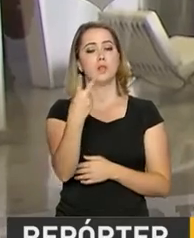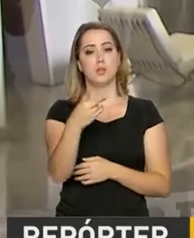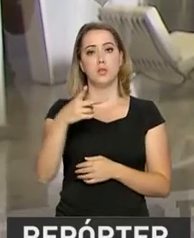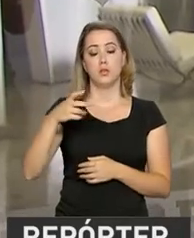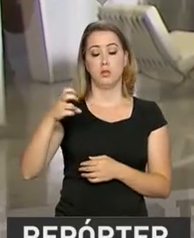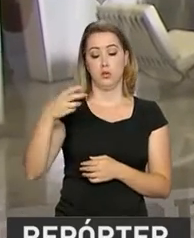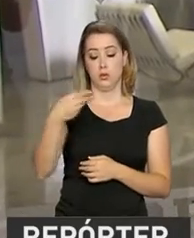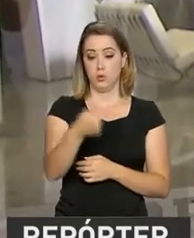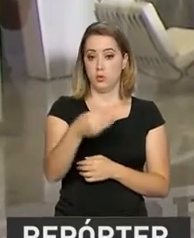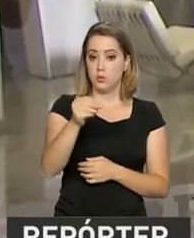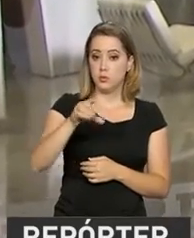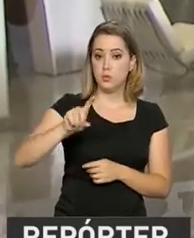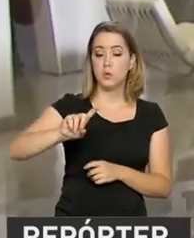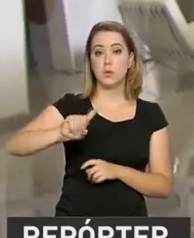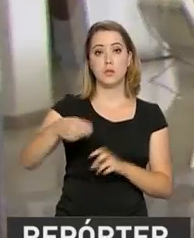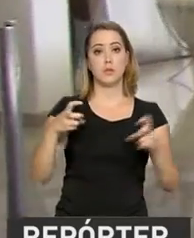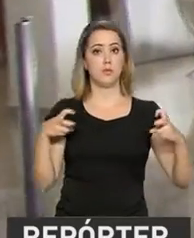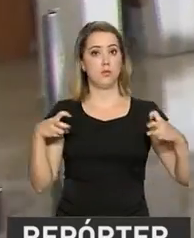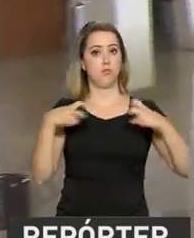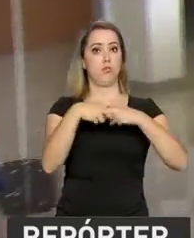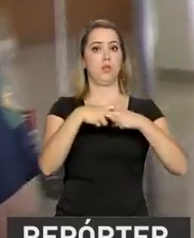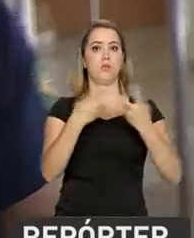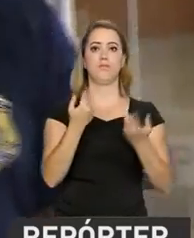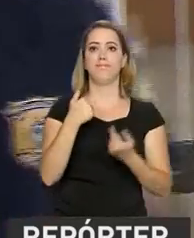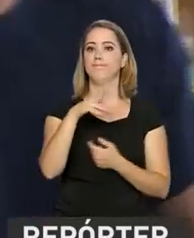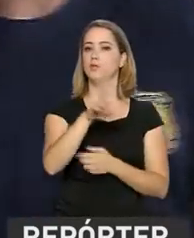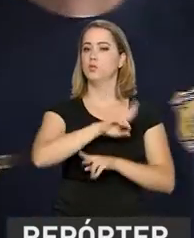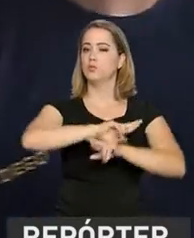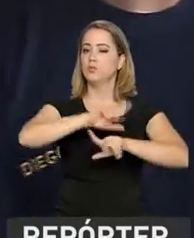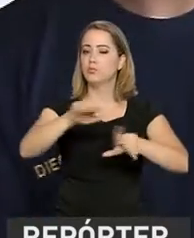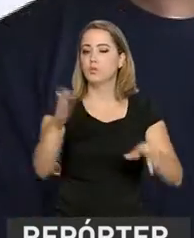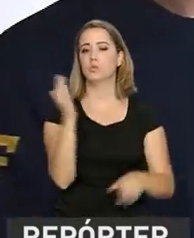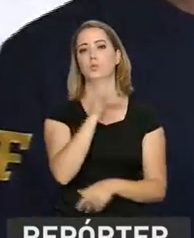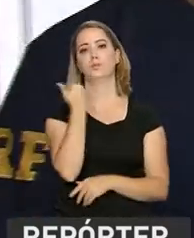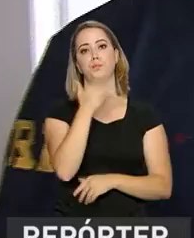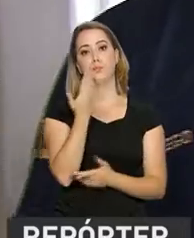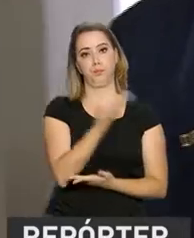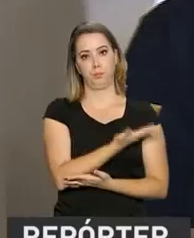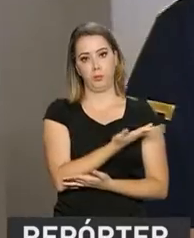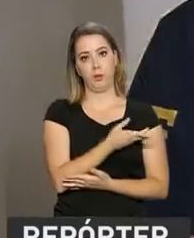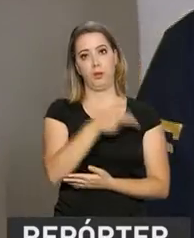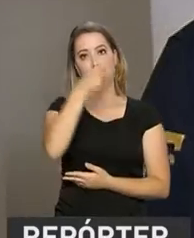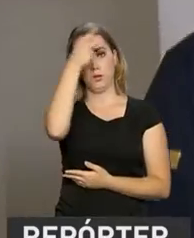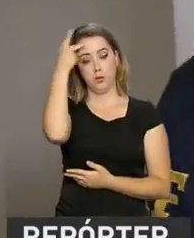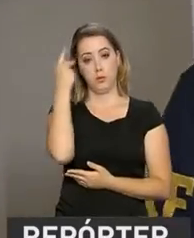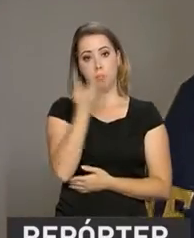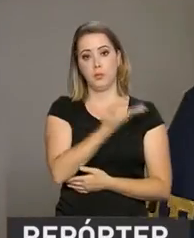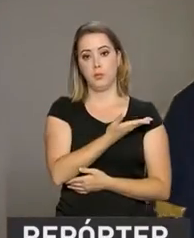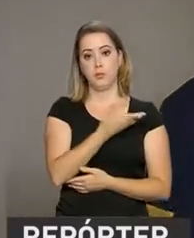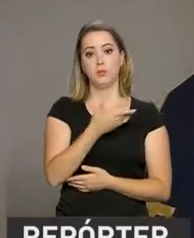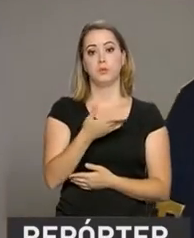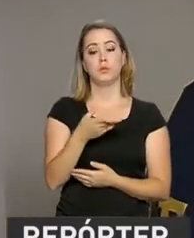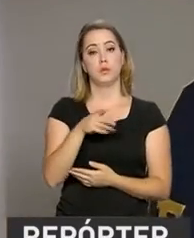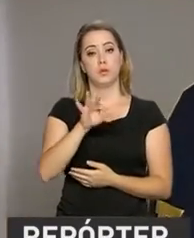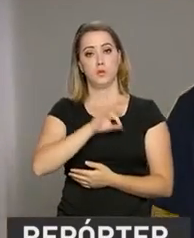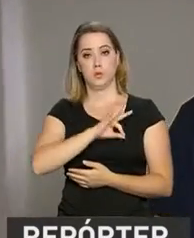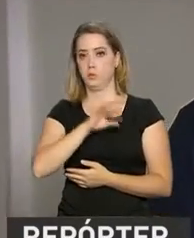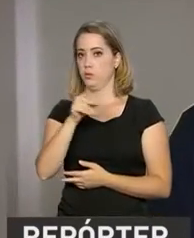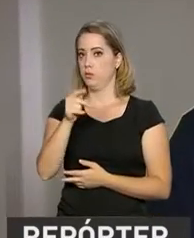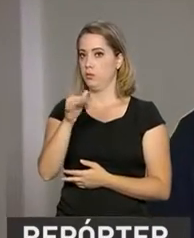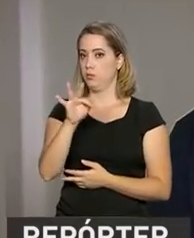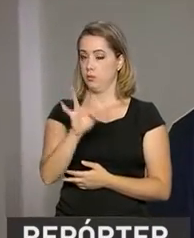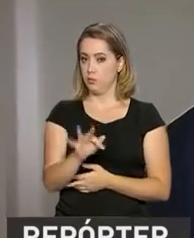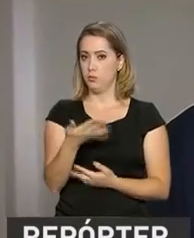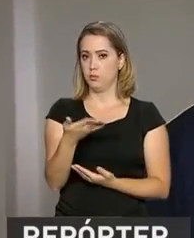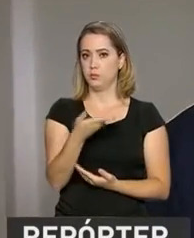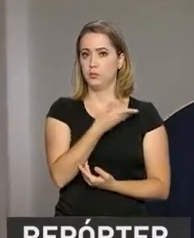225 mortos. Quem dá mais detalhes sobre a operação é o porta-voz da Polícia Rodoviária Federal, Diego Brandão. Diego, este feriadão